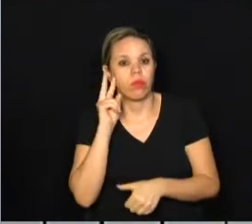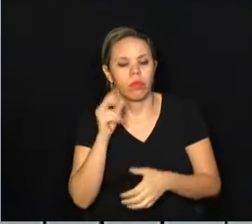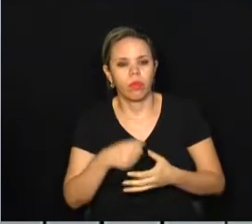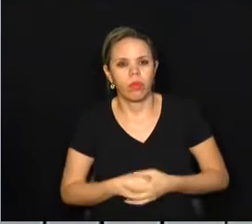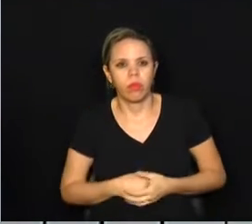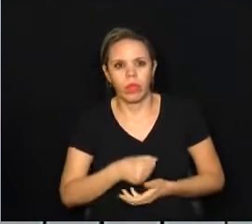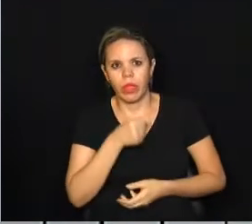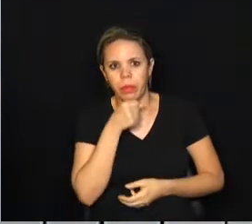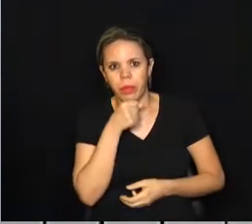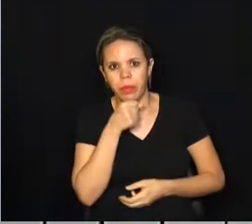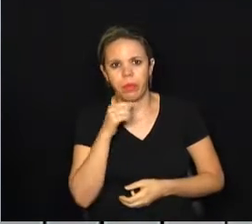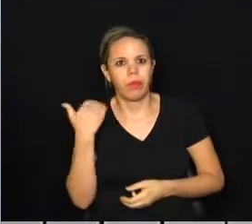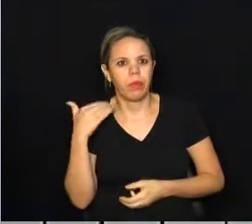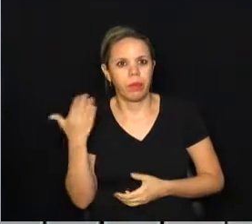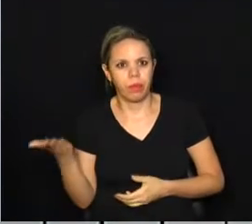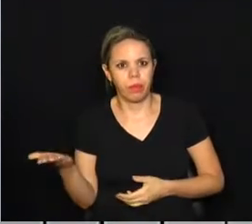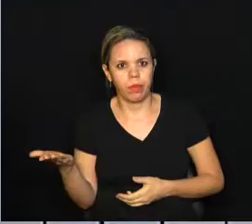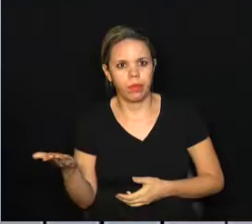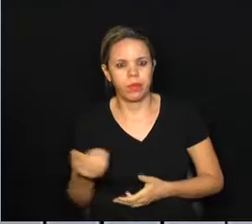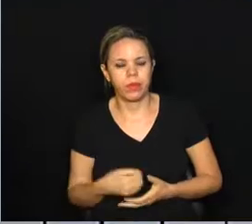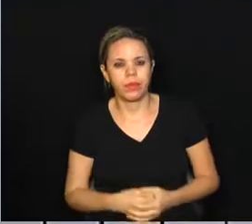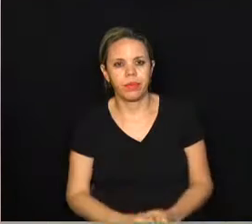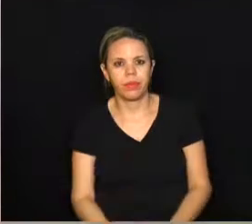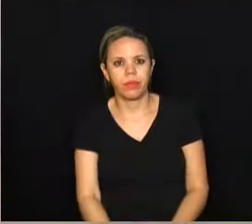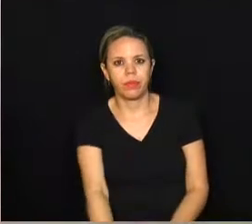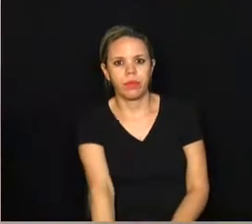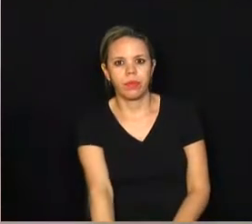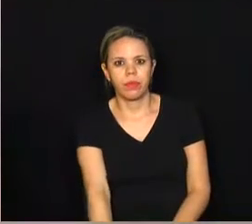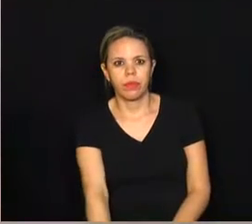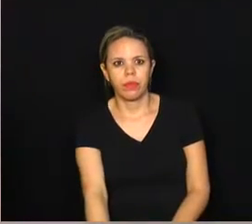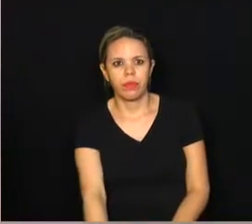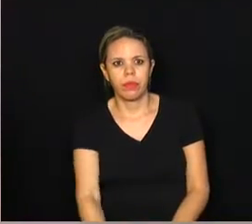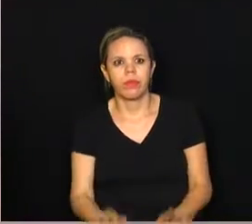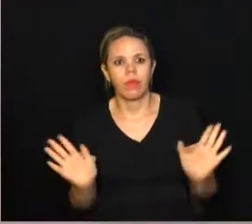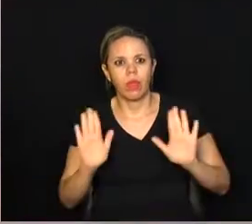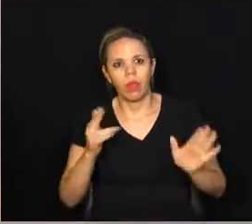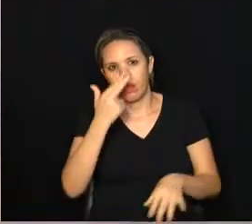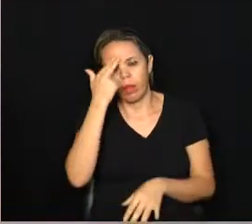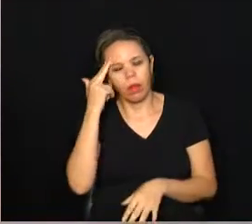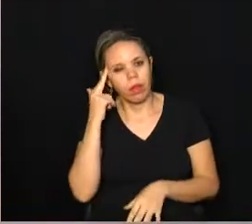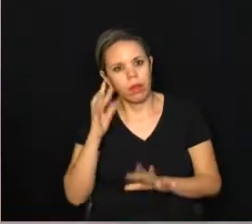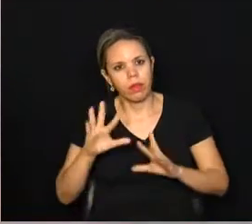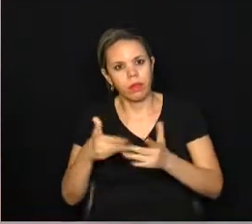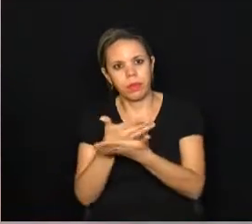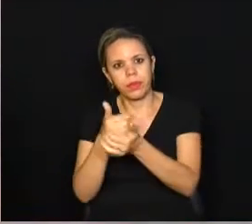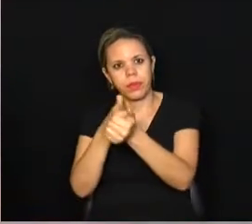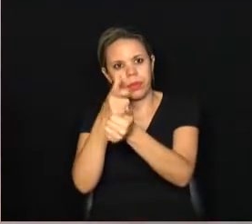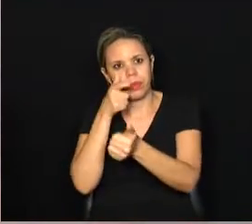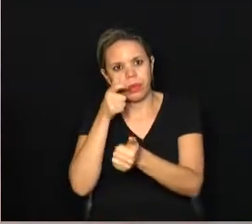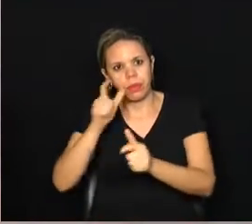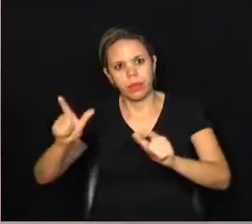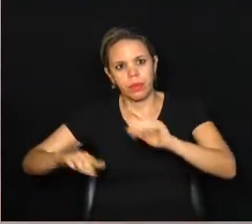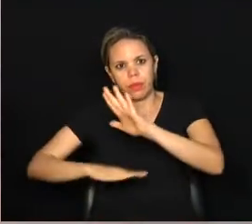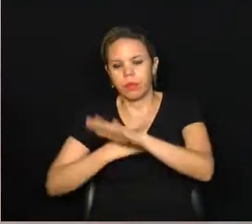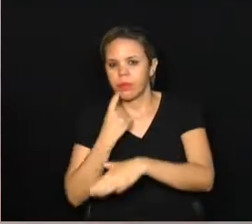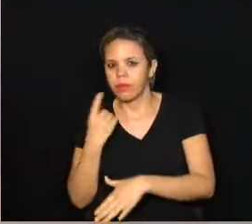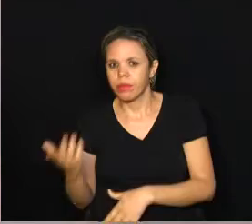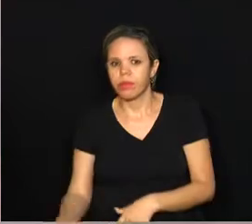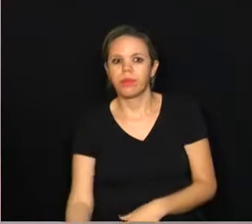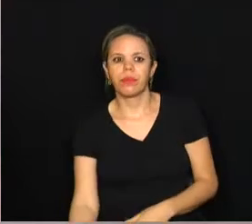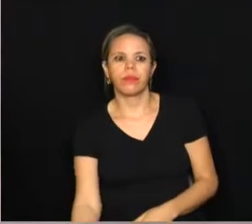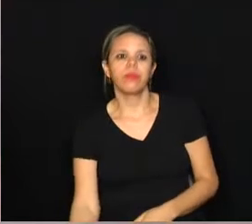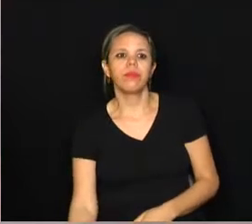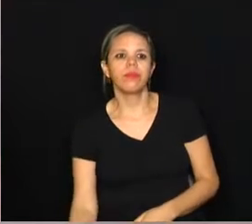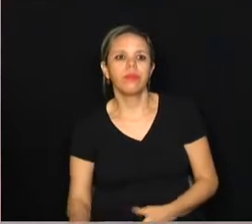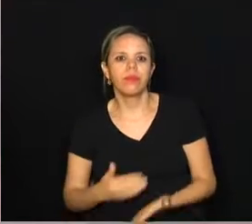A repórter Mariana Meira tem mais informações. Olá, Gabriel. Olá para você que acompanha a TV Câmara Campinas.